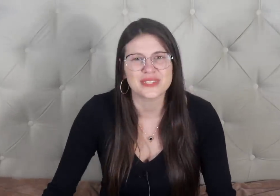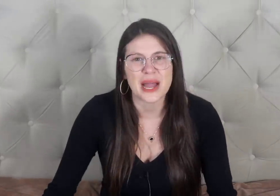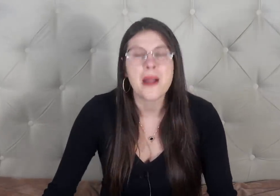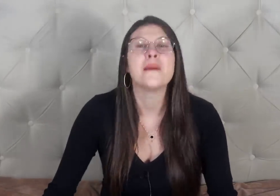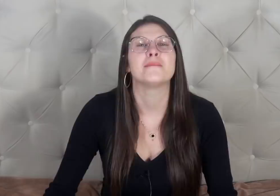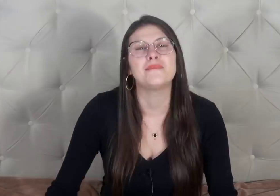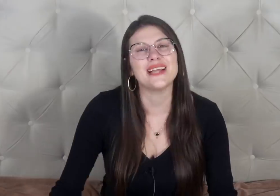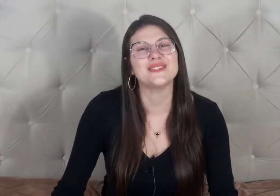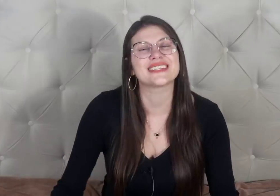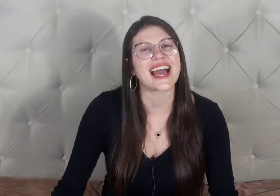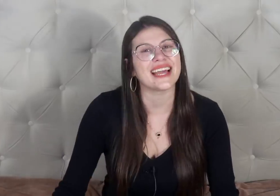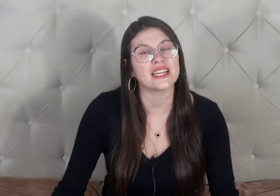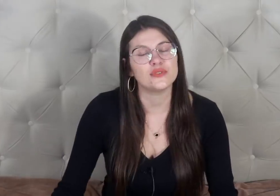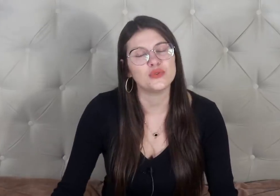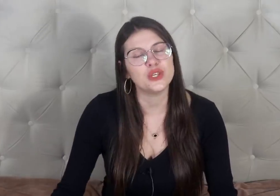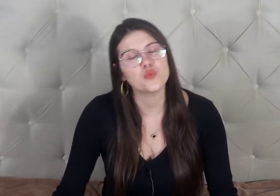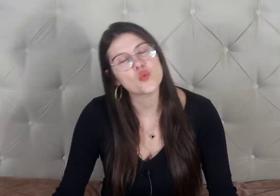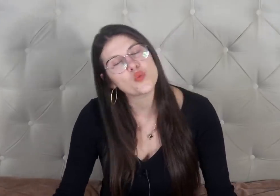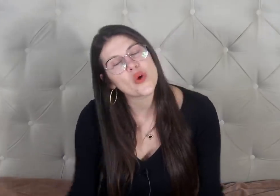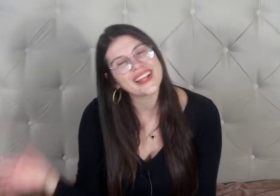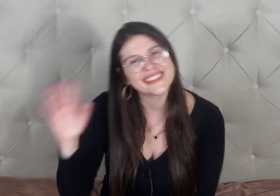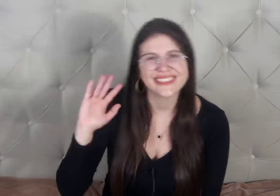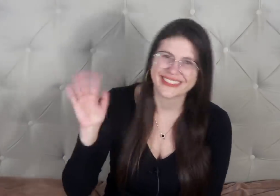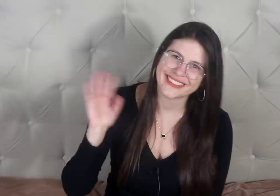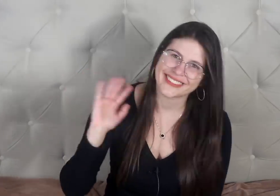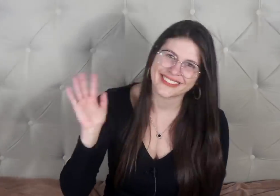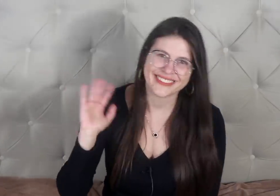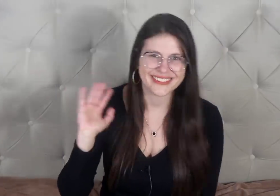a gente volta. Beijos, galera. Fui.